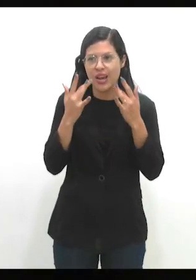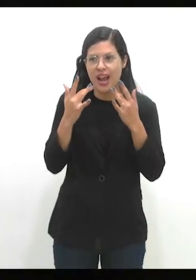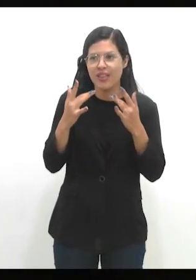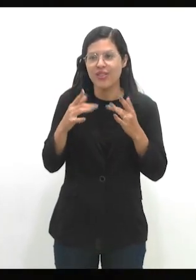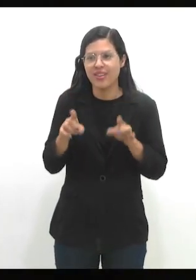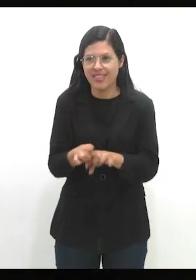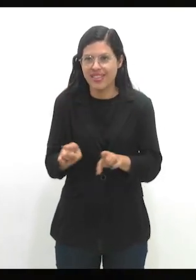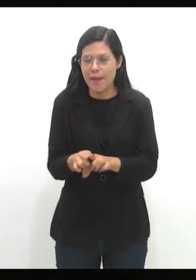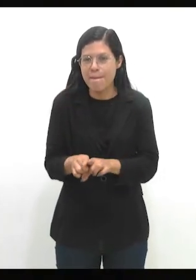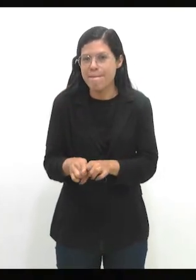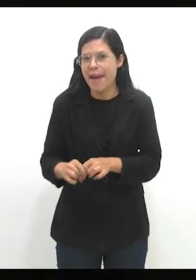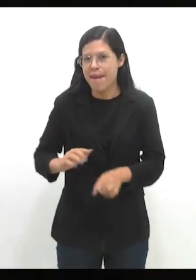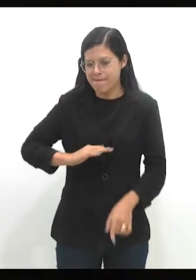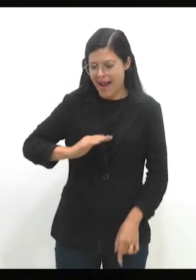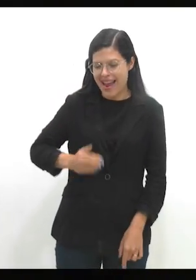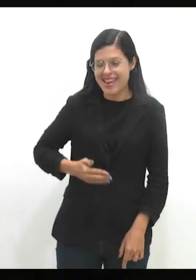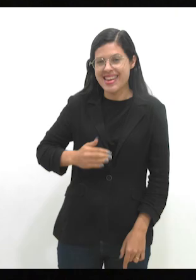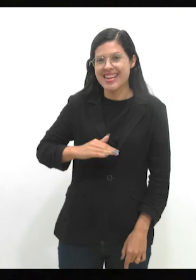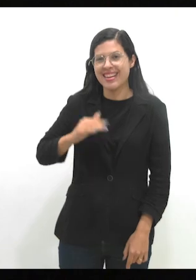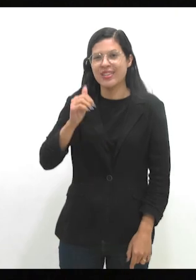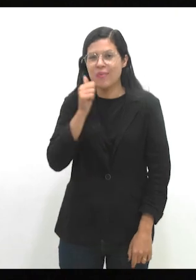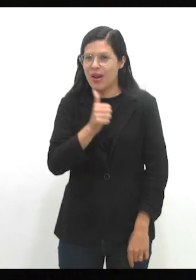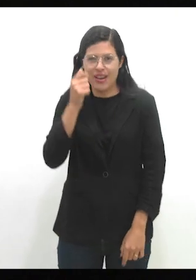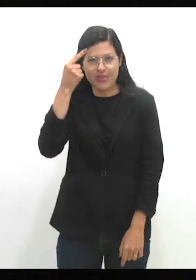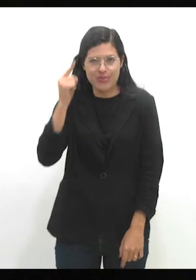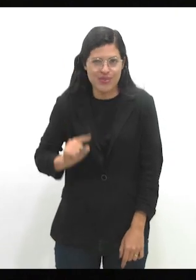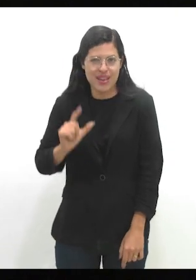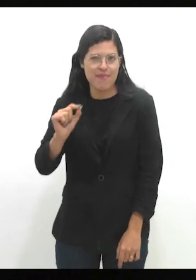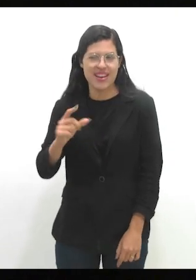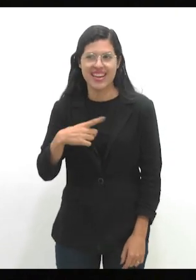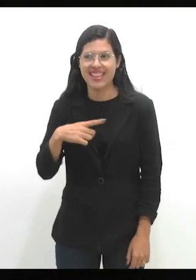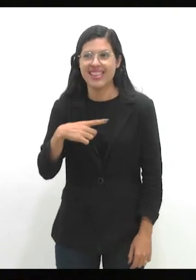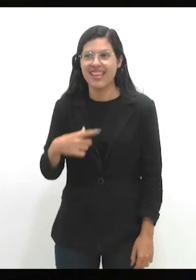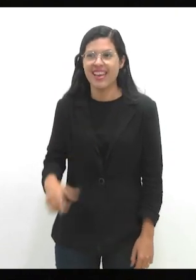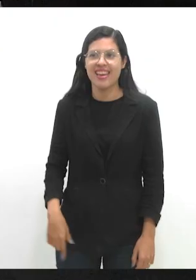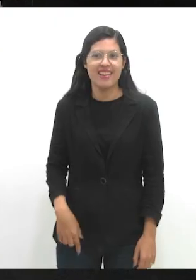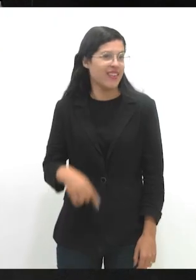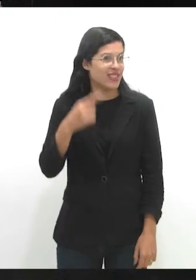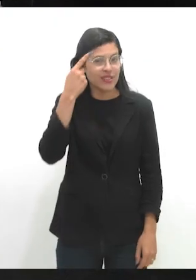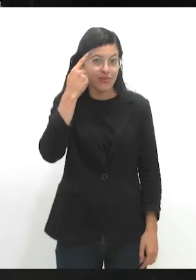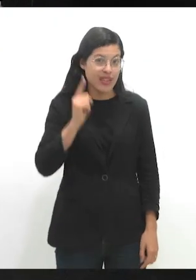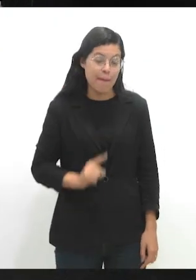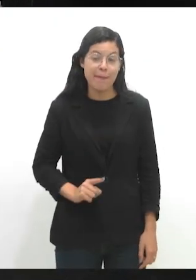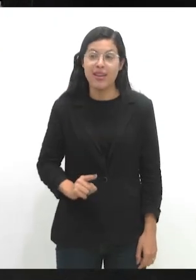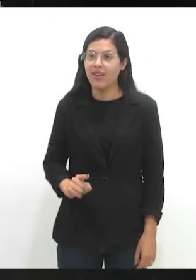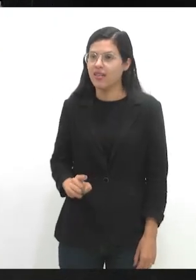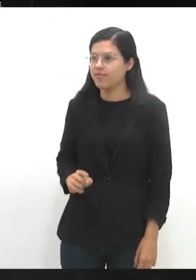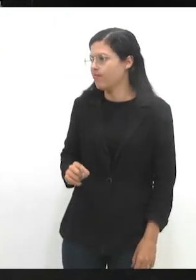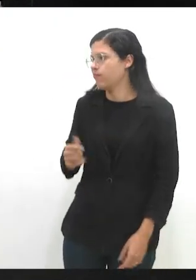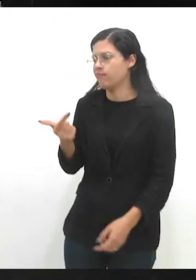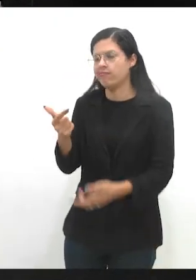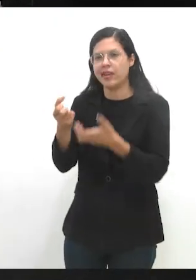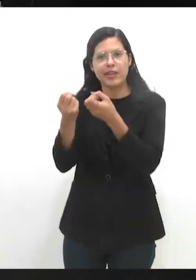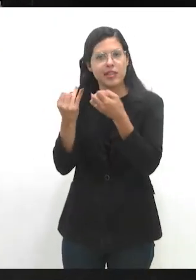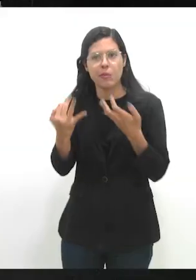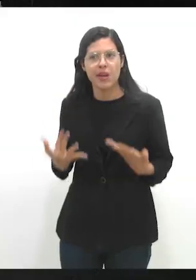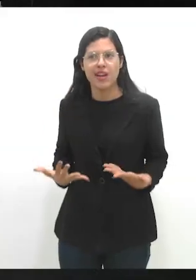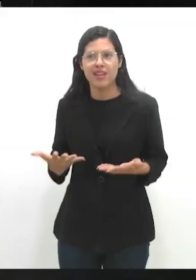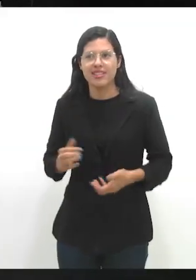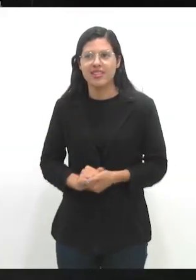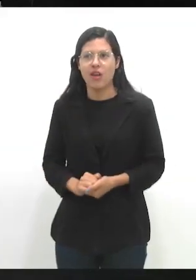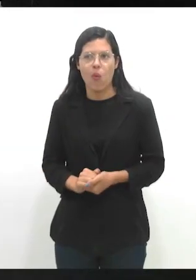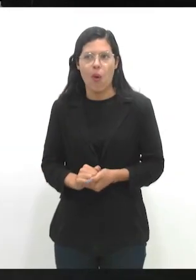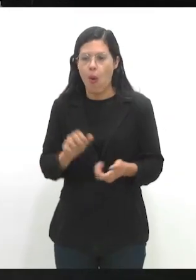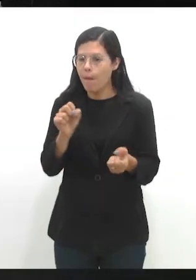dentro, né? E nesse caso, você não tinha a menor ideia que seria desse jeito. Todo fenômeno não tem explicação, senão não seria fenômeno.